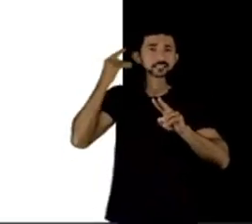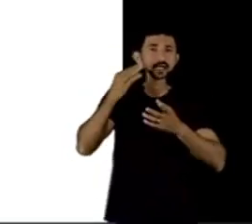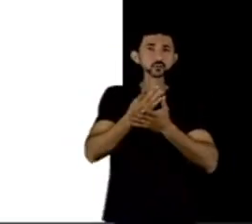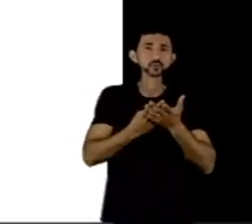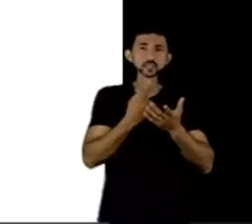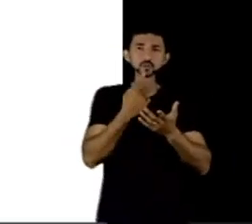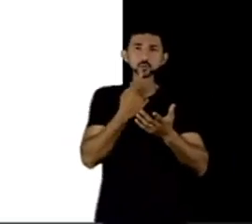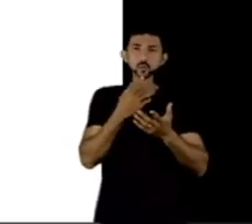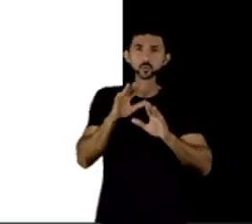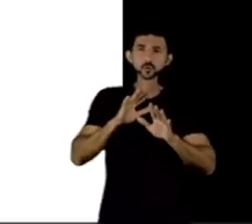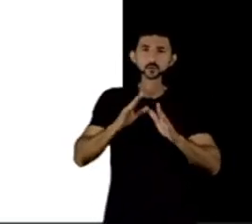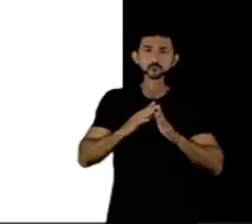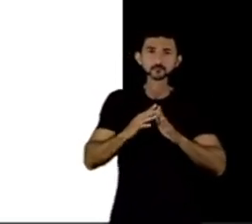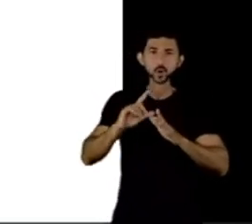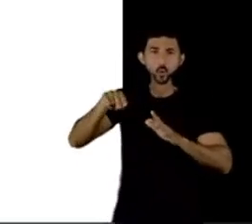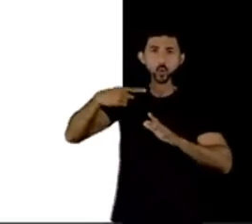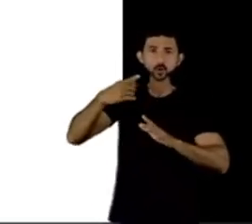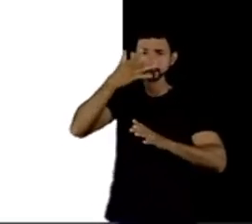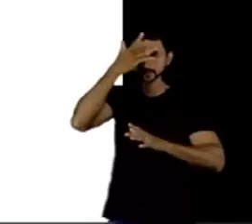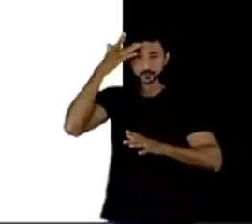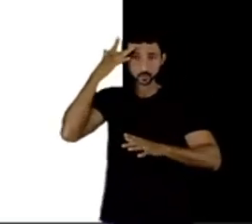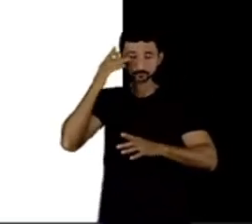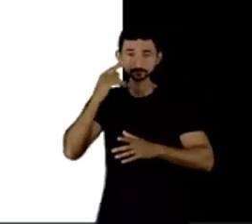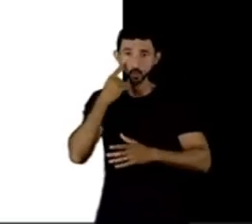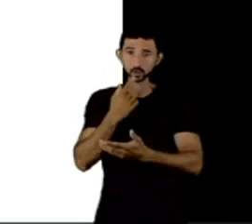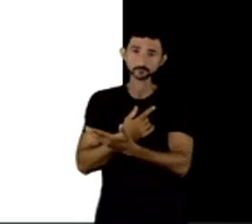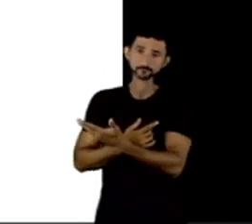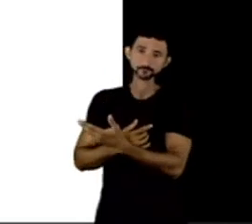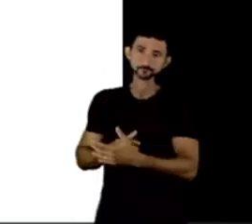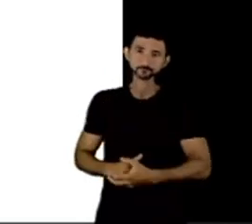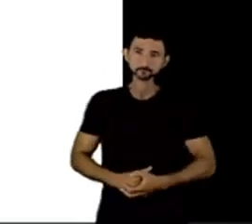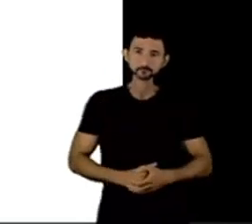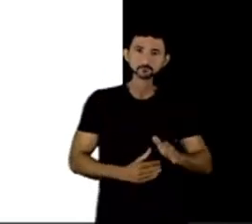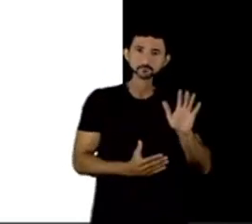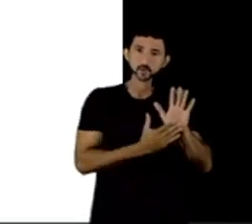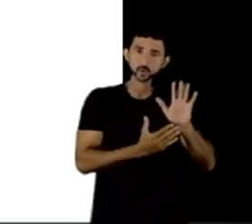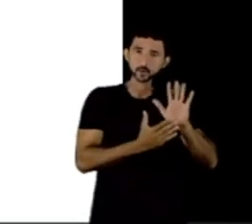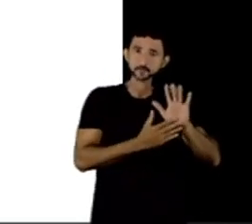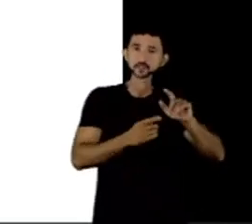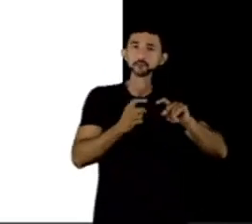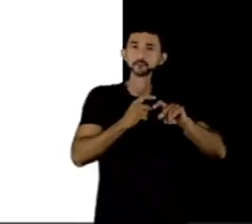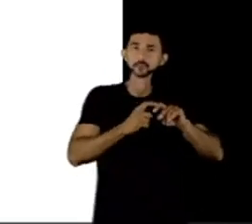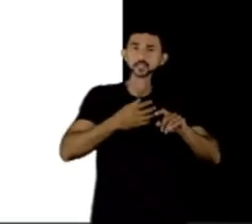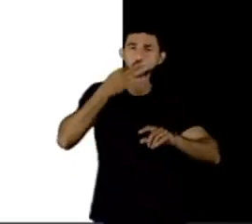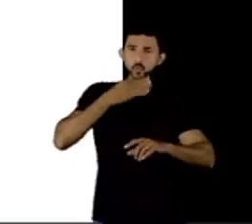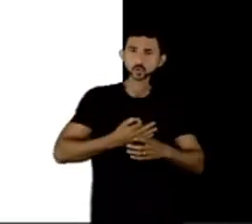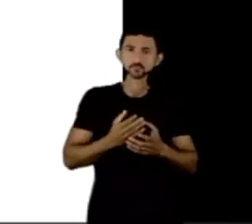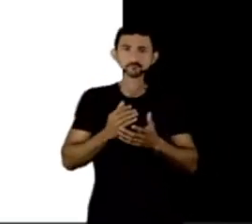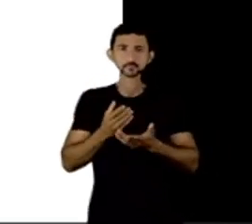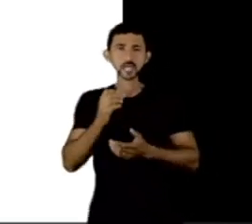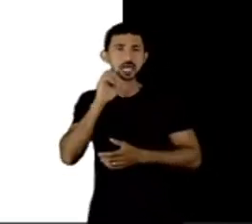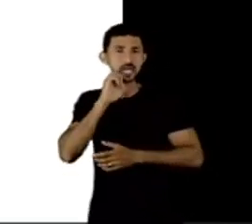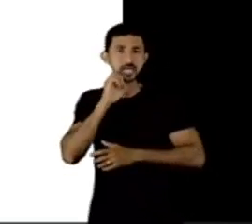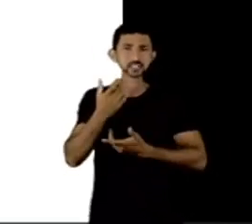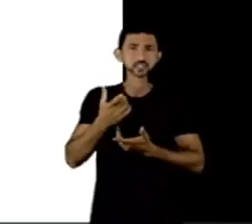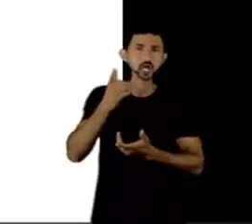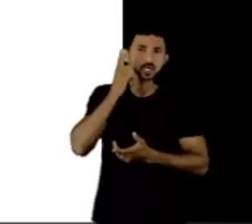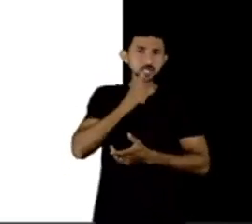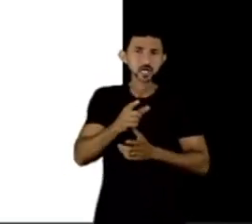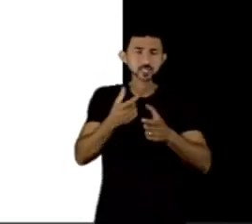texto quando não é mais a voz do autor. Mas está aqui, ó. O juramento médico sobre honestidade, caridade e ética